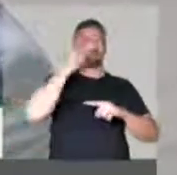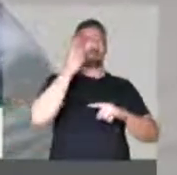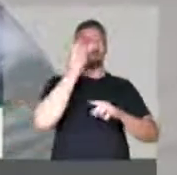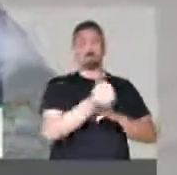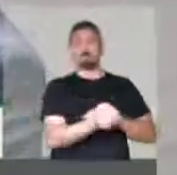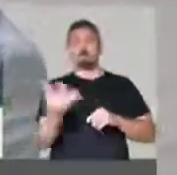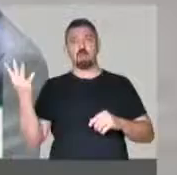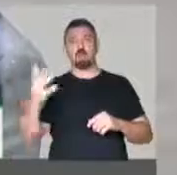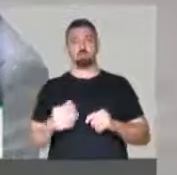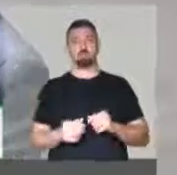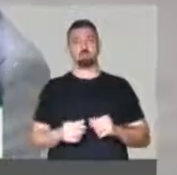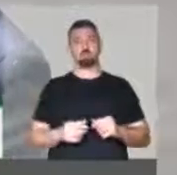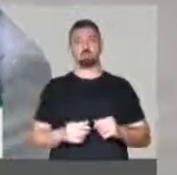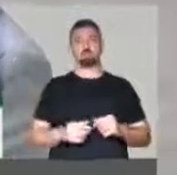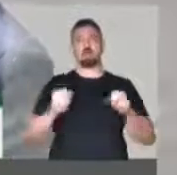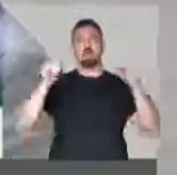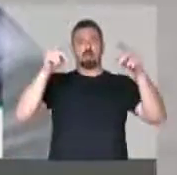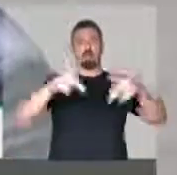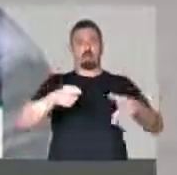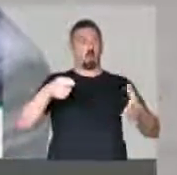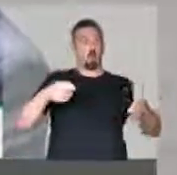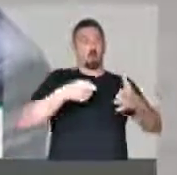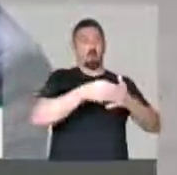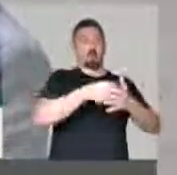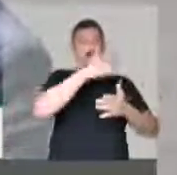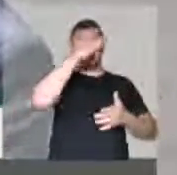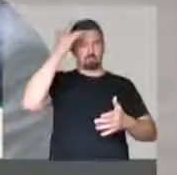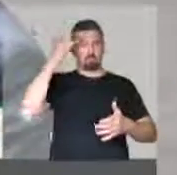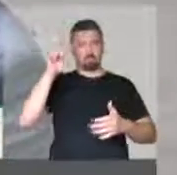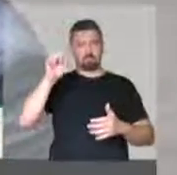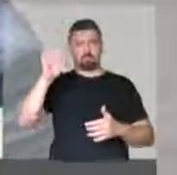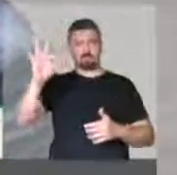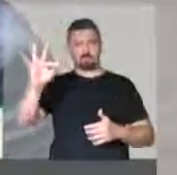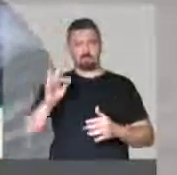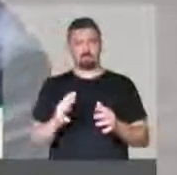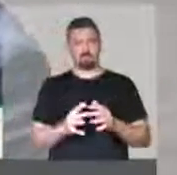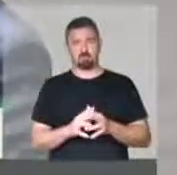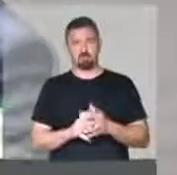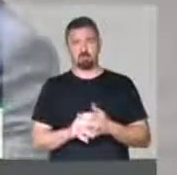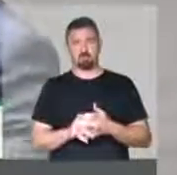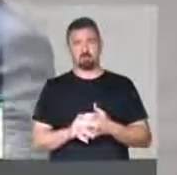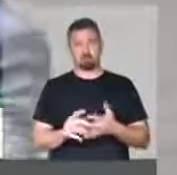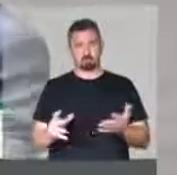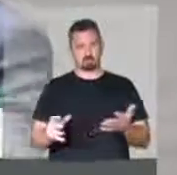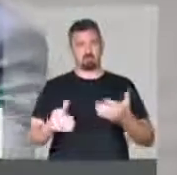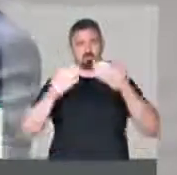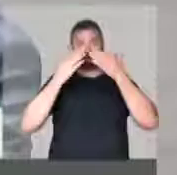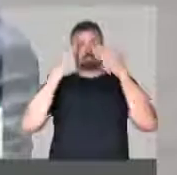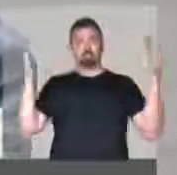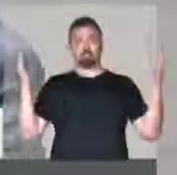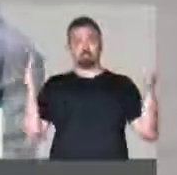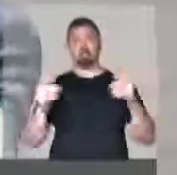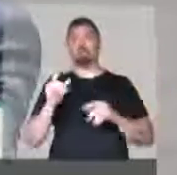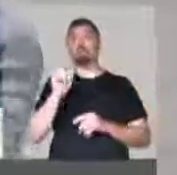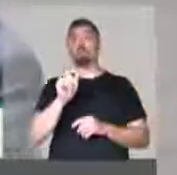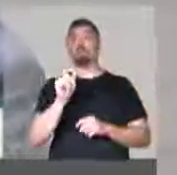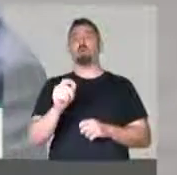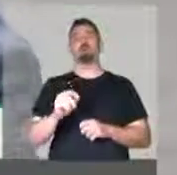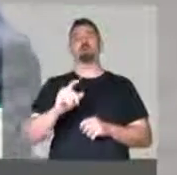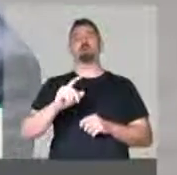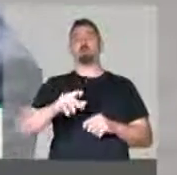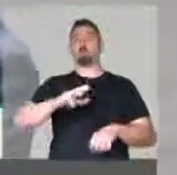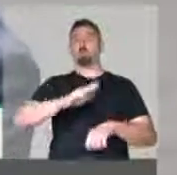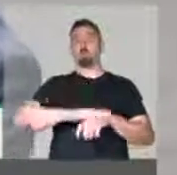mandatos parlamentares, a aposentadoria forçada de membros do Supremo Tribunal Federal, e escancarou as portas para a